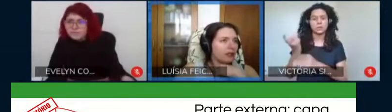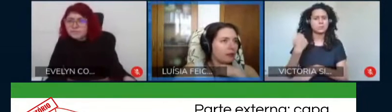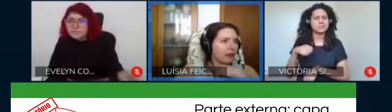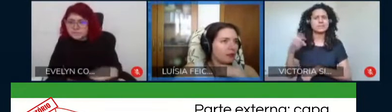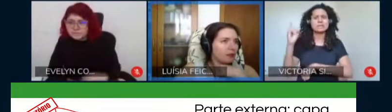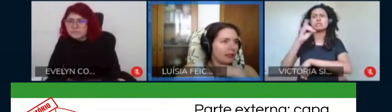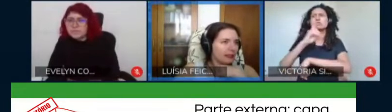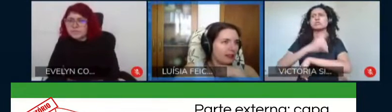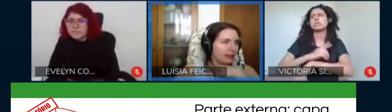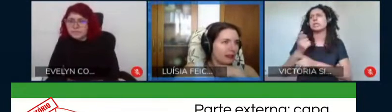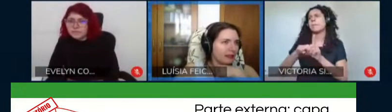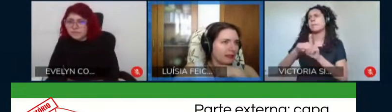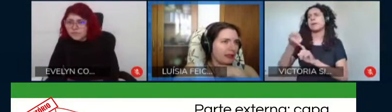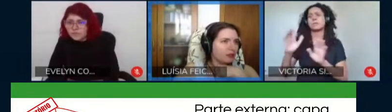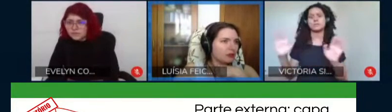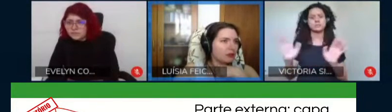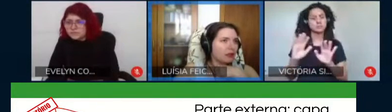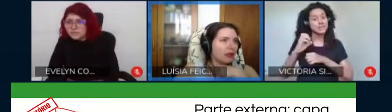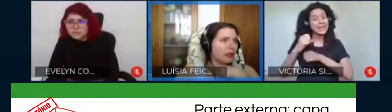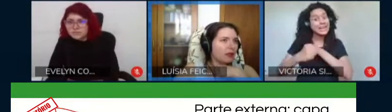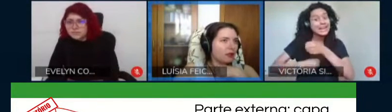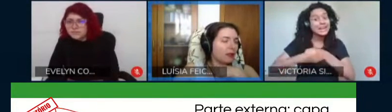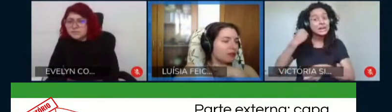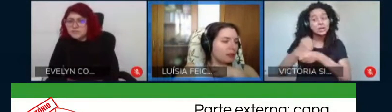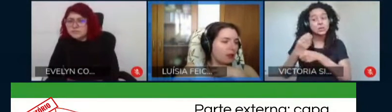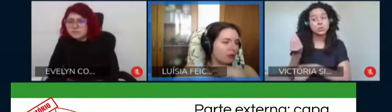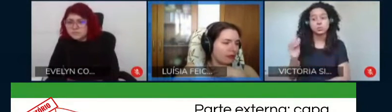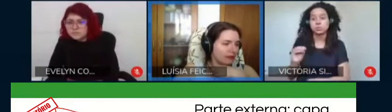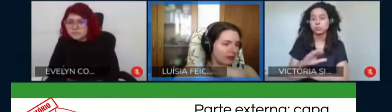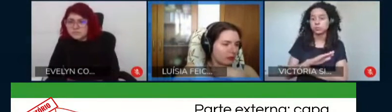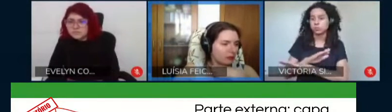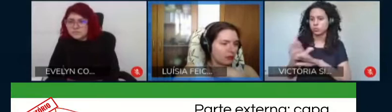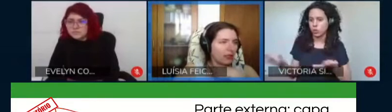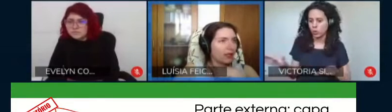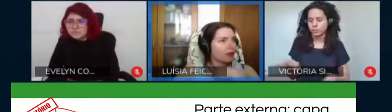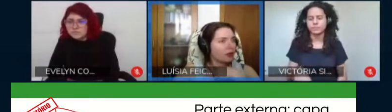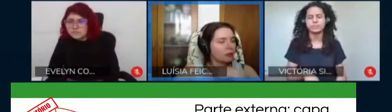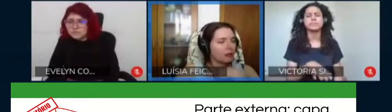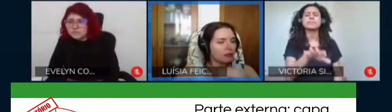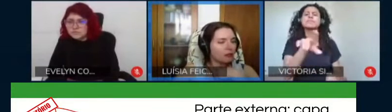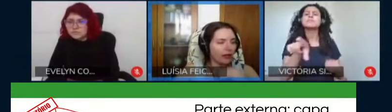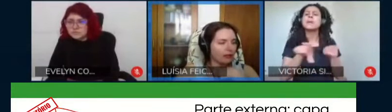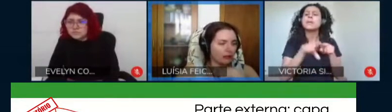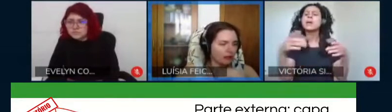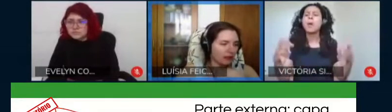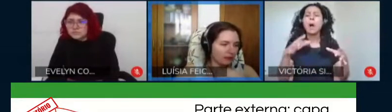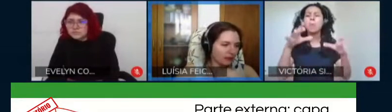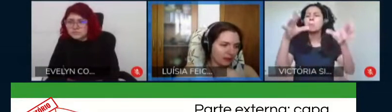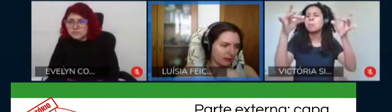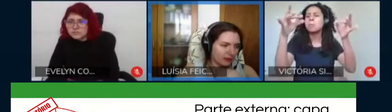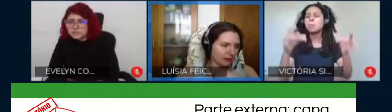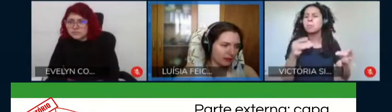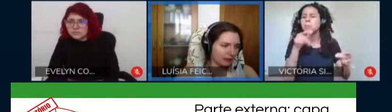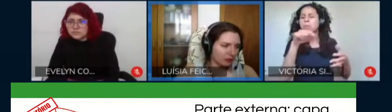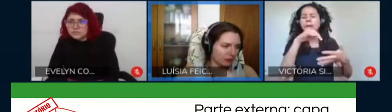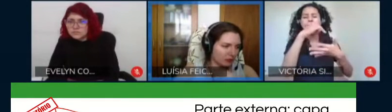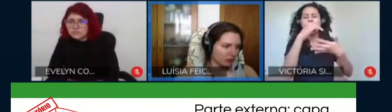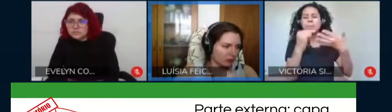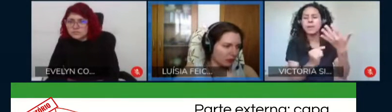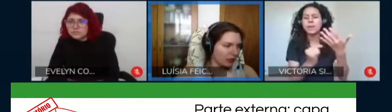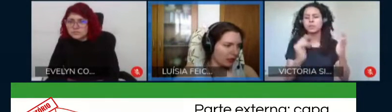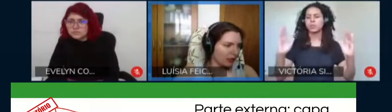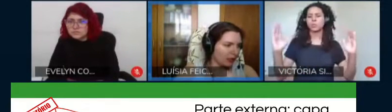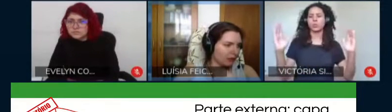Sobre os elementos serem centralizados, isso é mais uma convenção, porque a norma não fala que deve ser centralizado